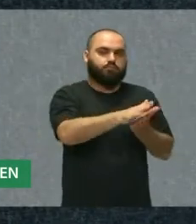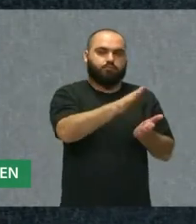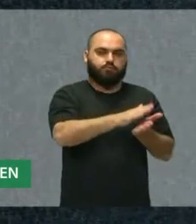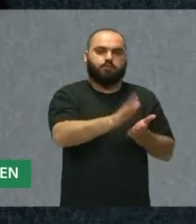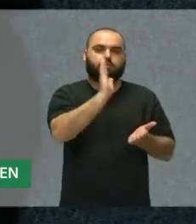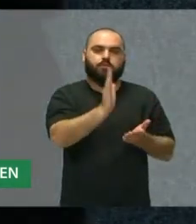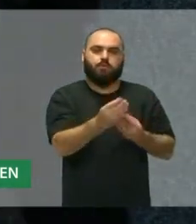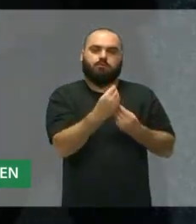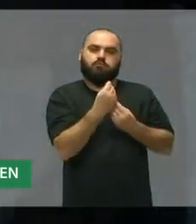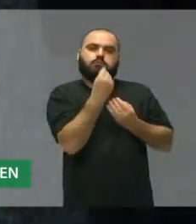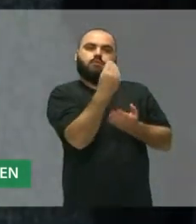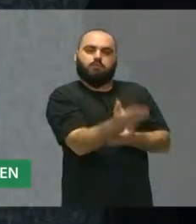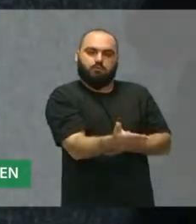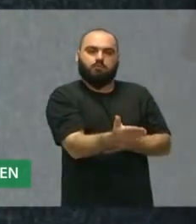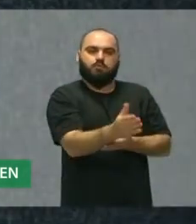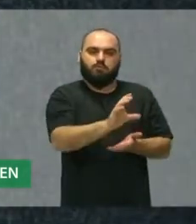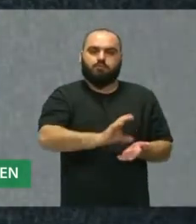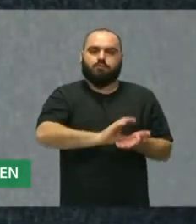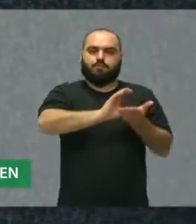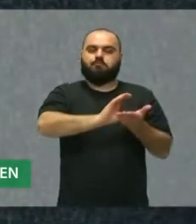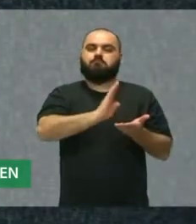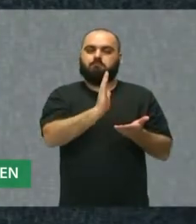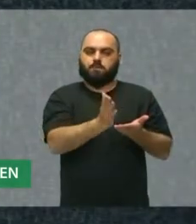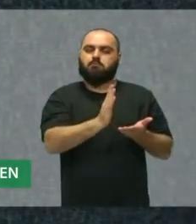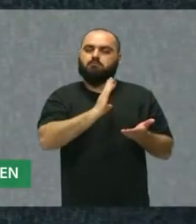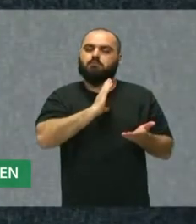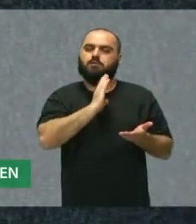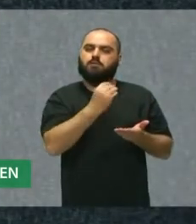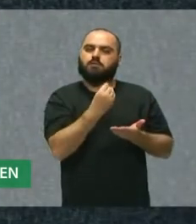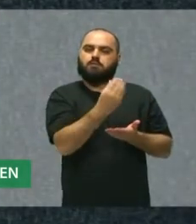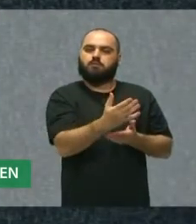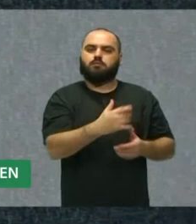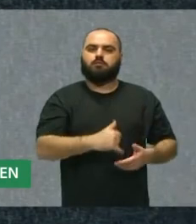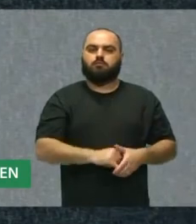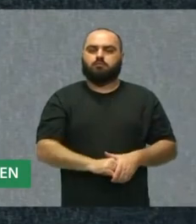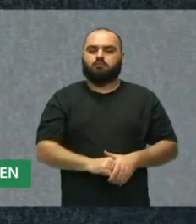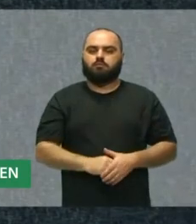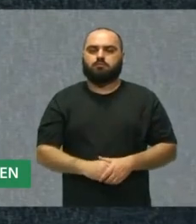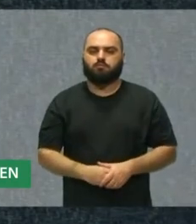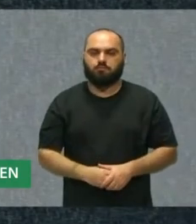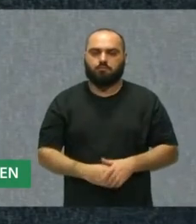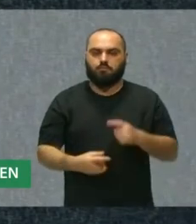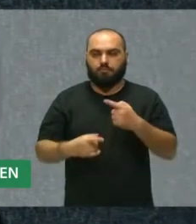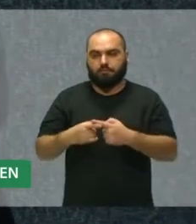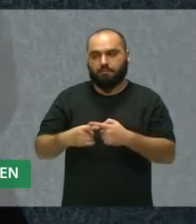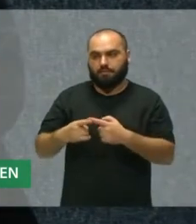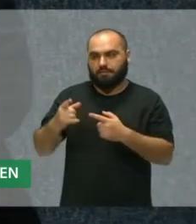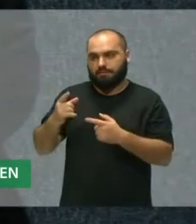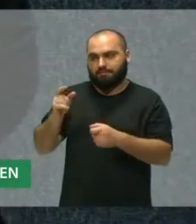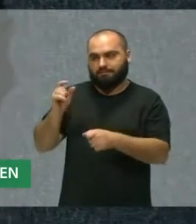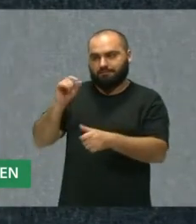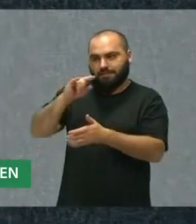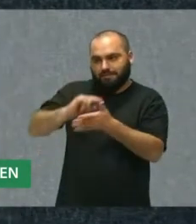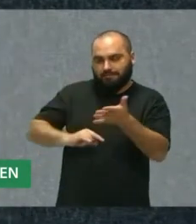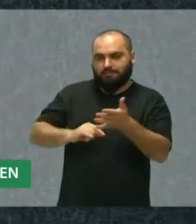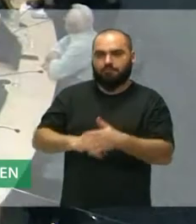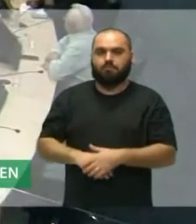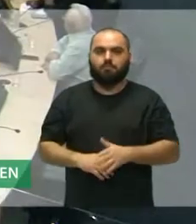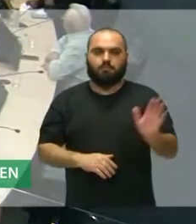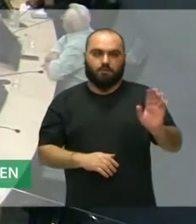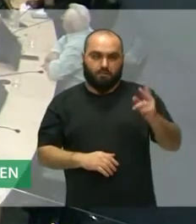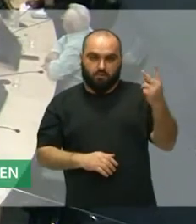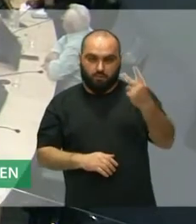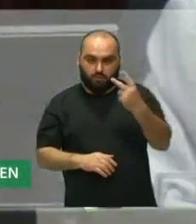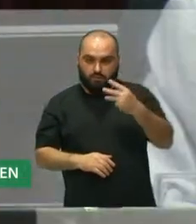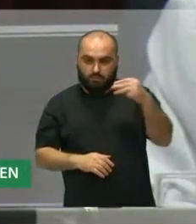tinha repassado, inclusive, isso para o Comusa, dentro da demora dessa documentação. Obrigada. Pessoal,